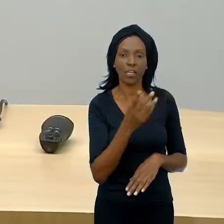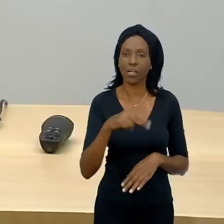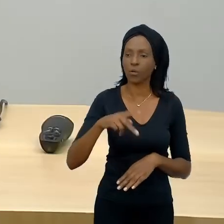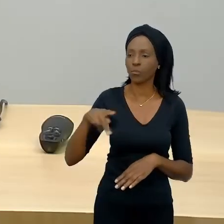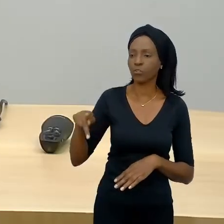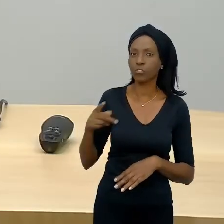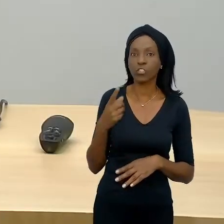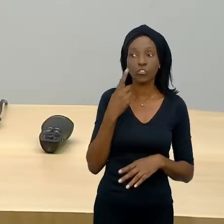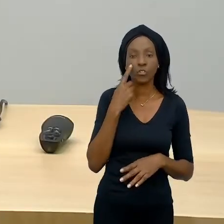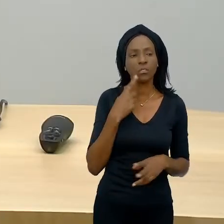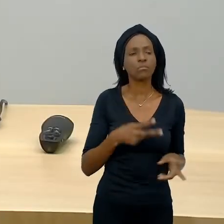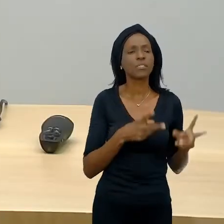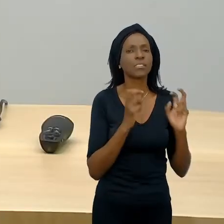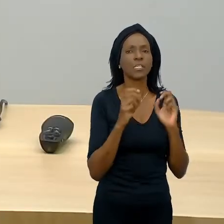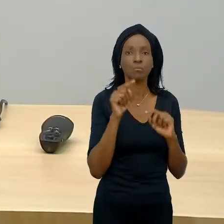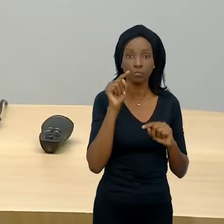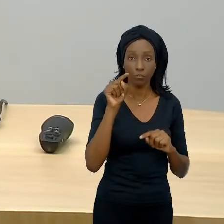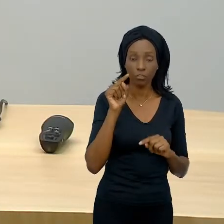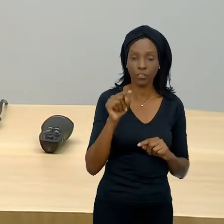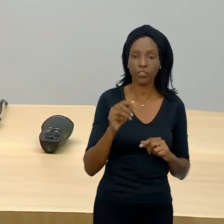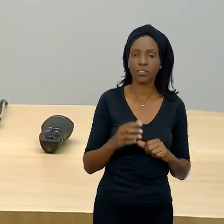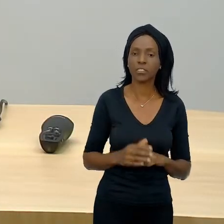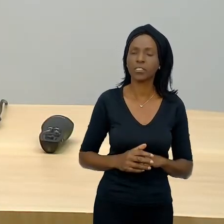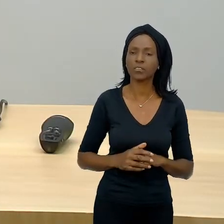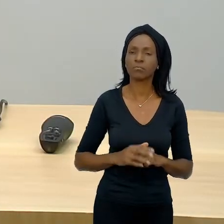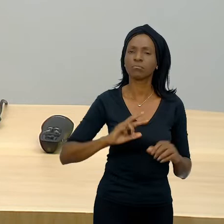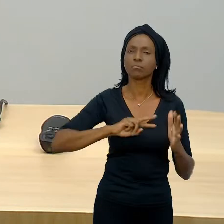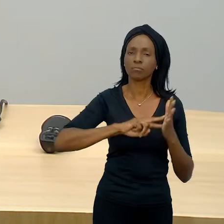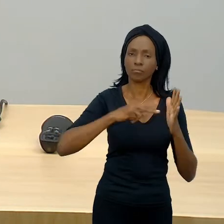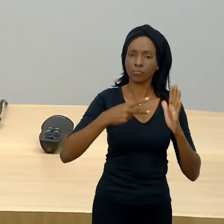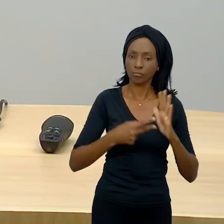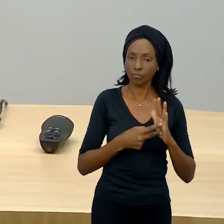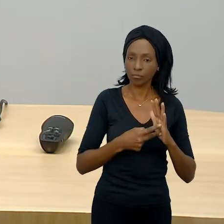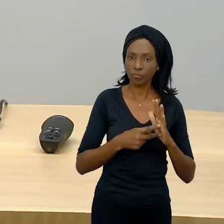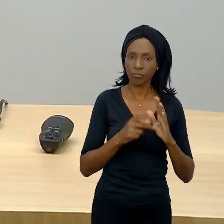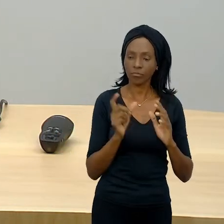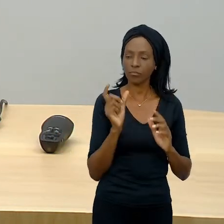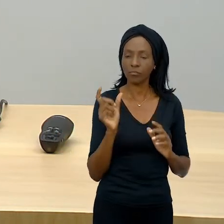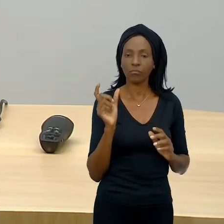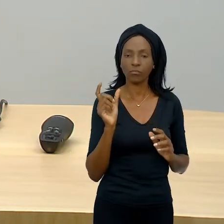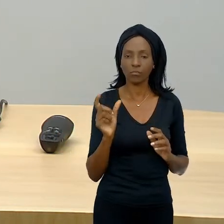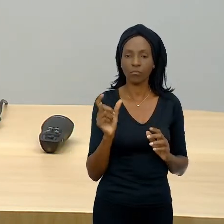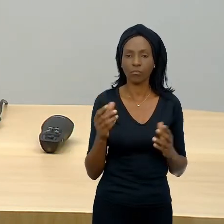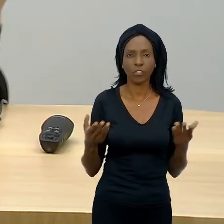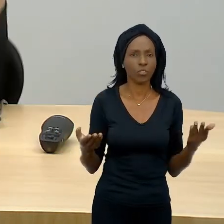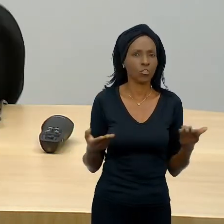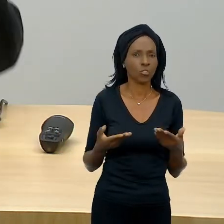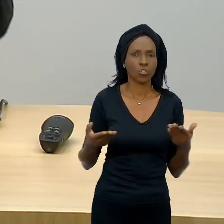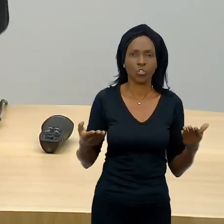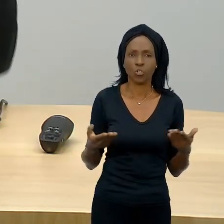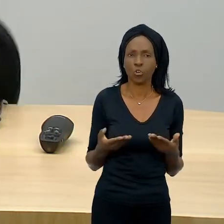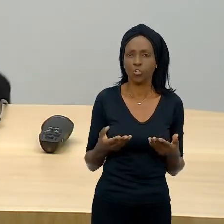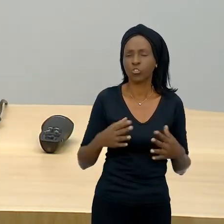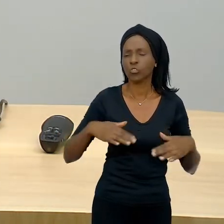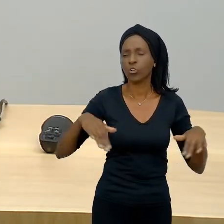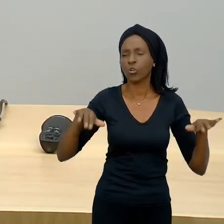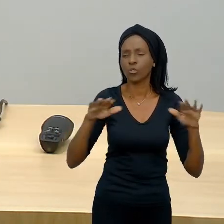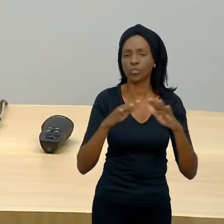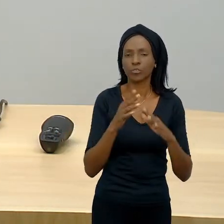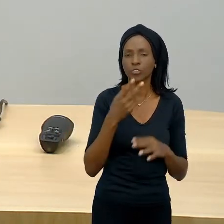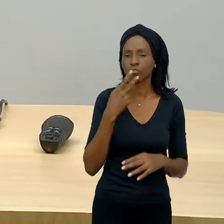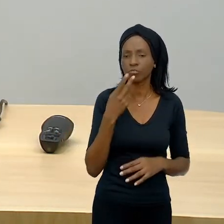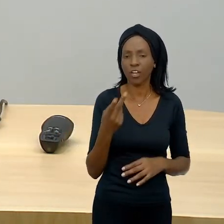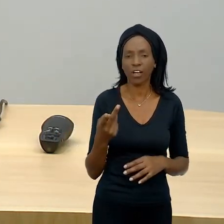descobrir, afinal de contas, o que significa esse termo que agora está assim na boca de todo